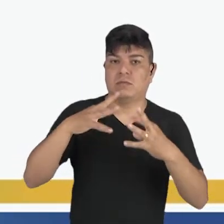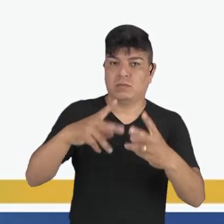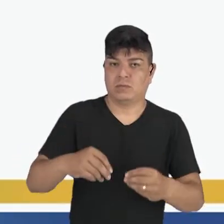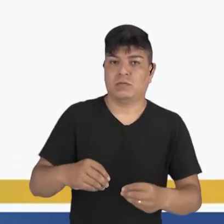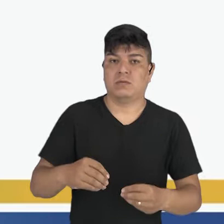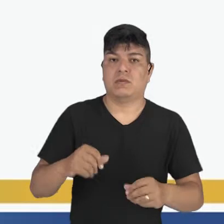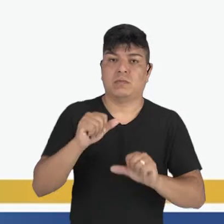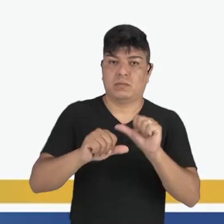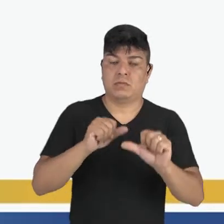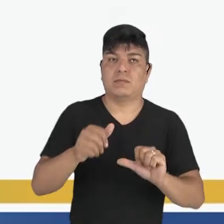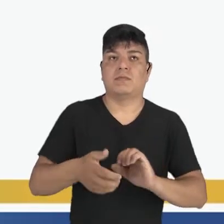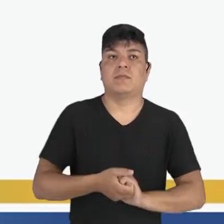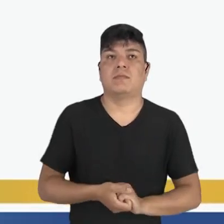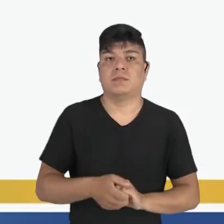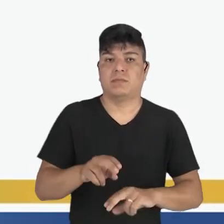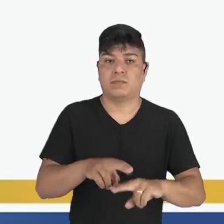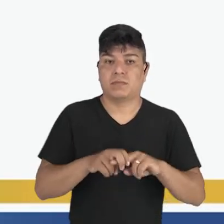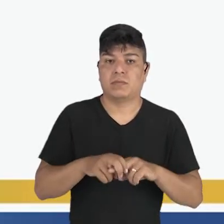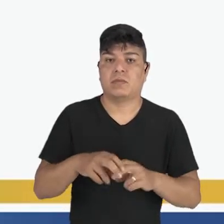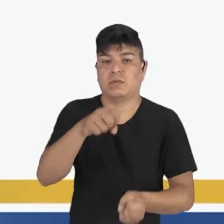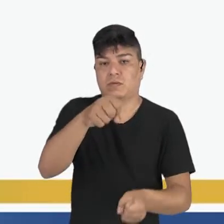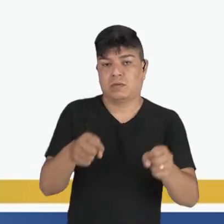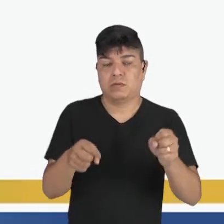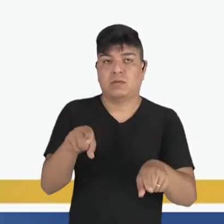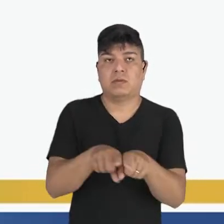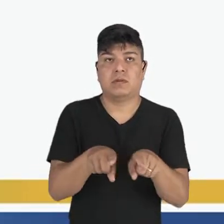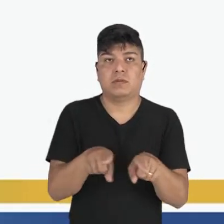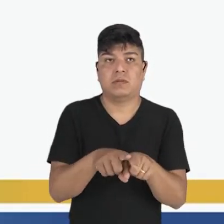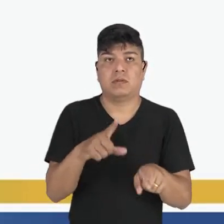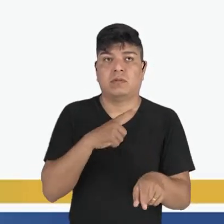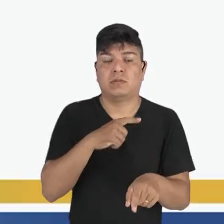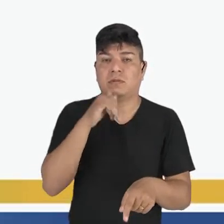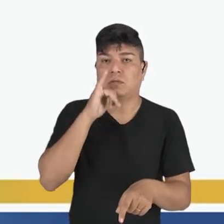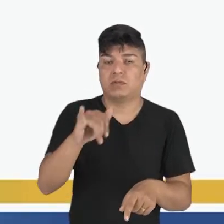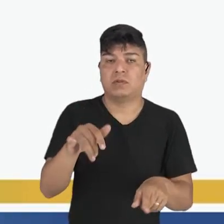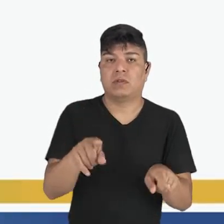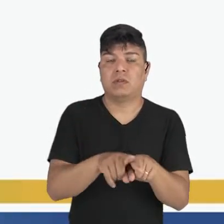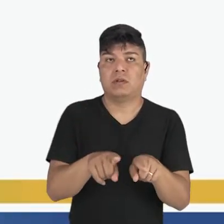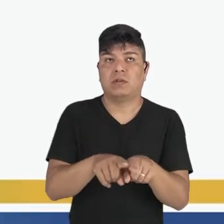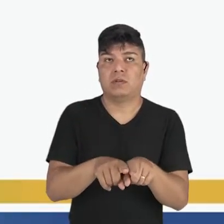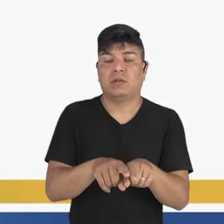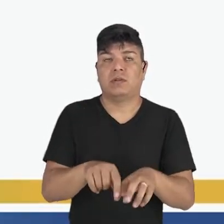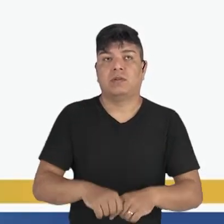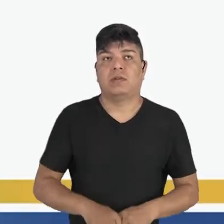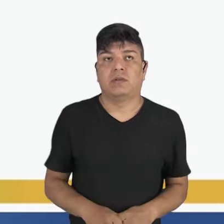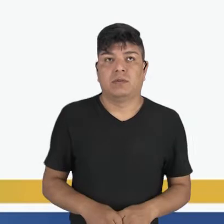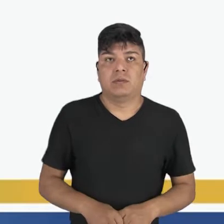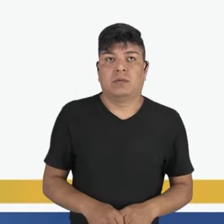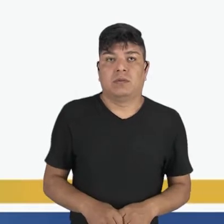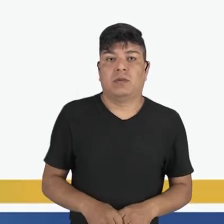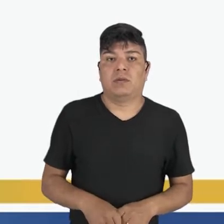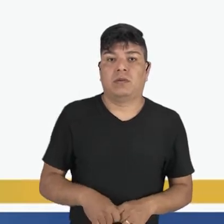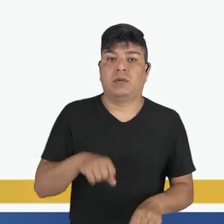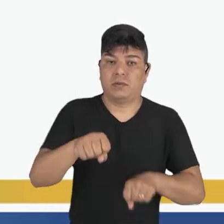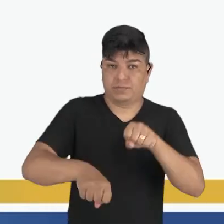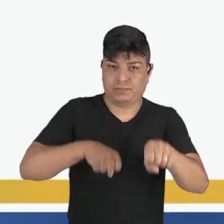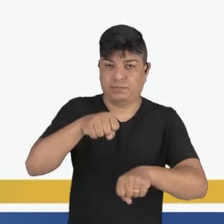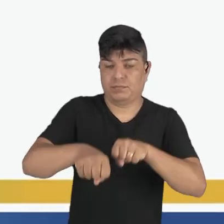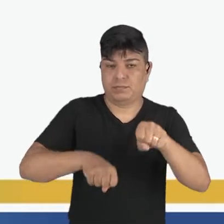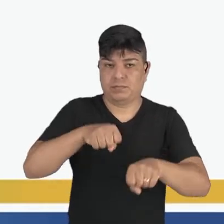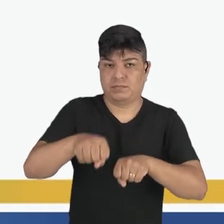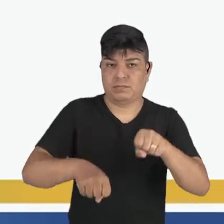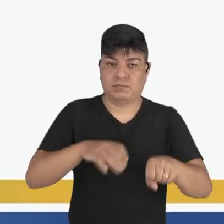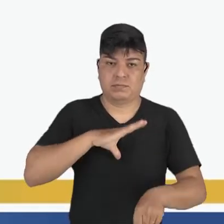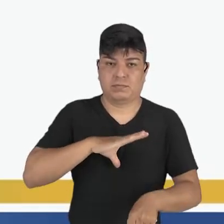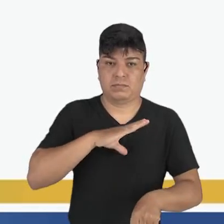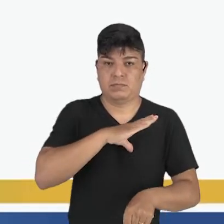mercado, tá? Então, além dos veículos autônomos, né, nós temos aí veículos elétricos, bicicletas urbanas compartilhadas,